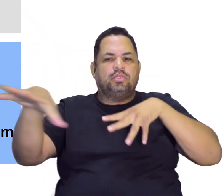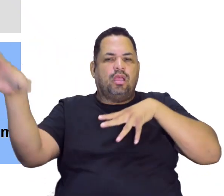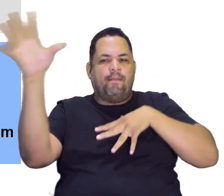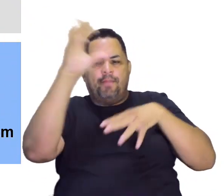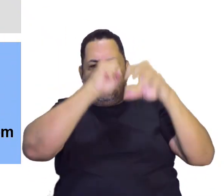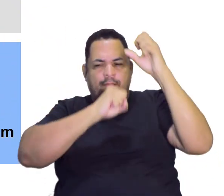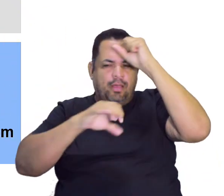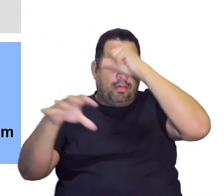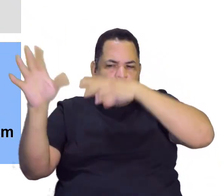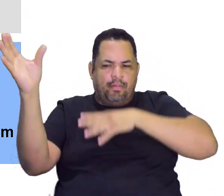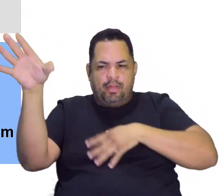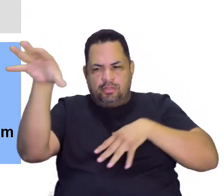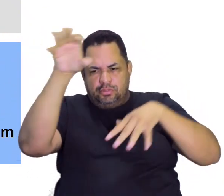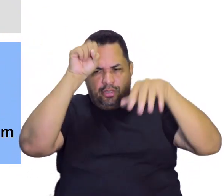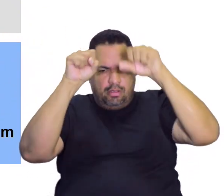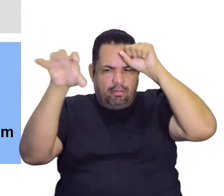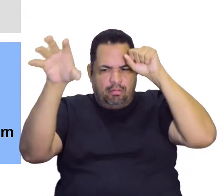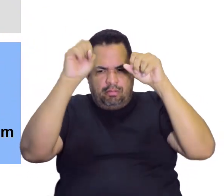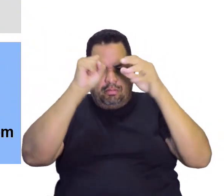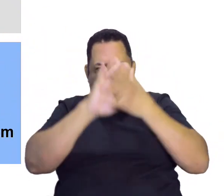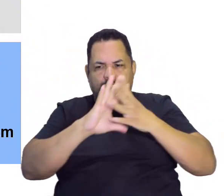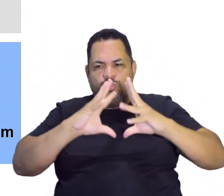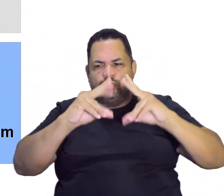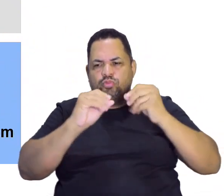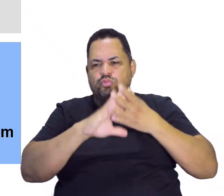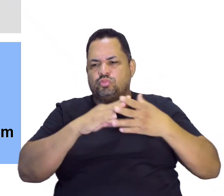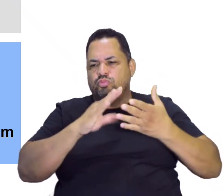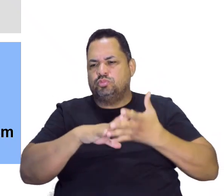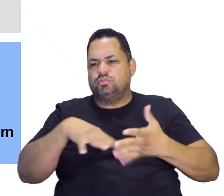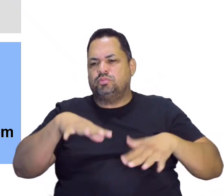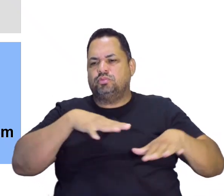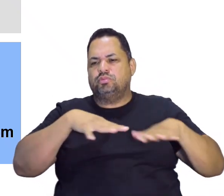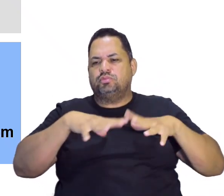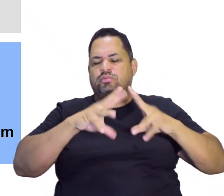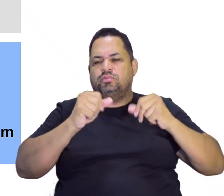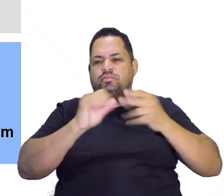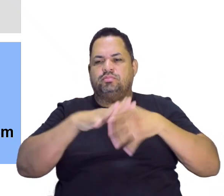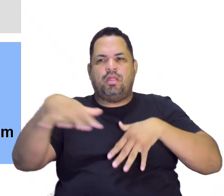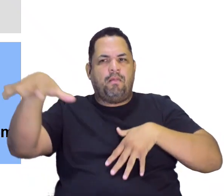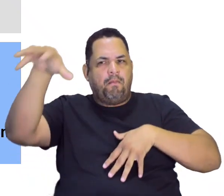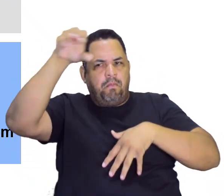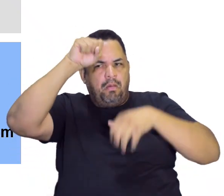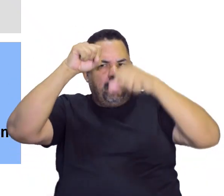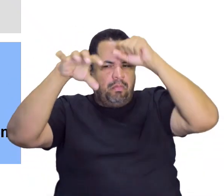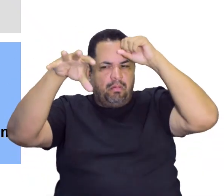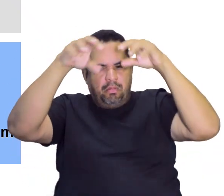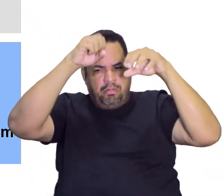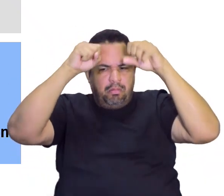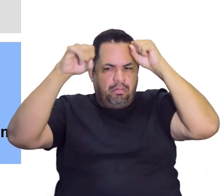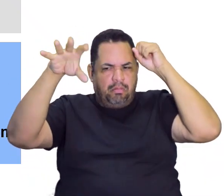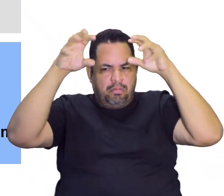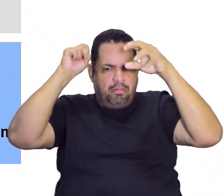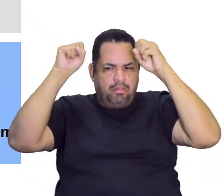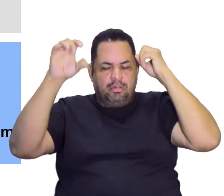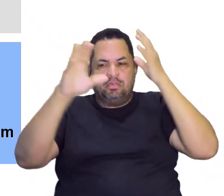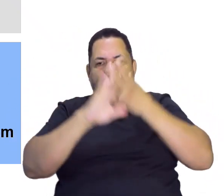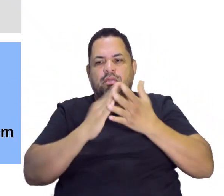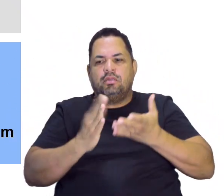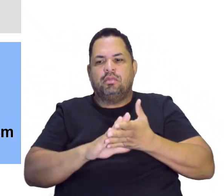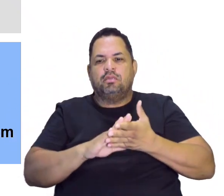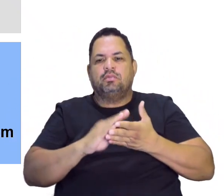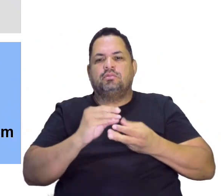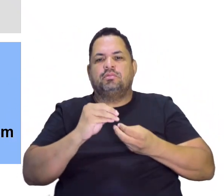cubismo eh Iluminismo todo mundo a gente devia colocar na na arte